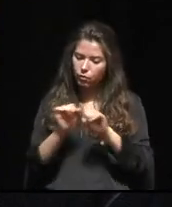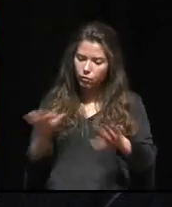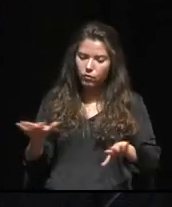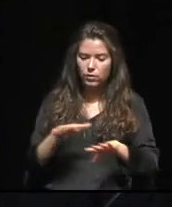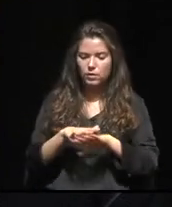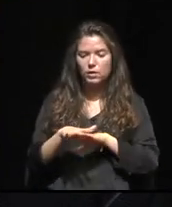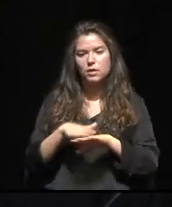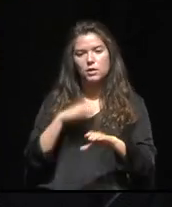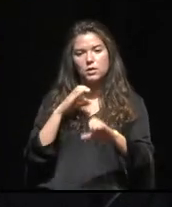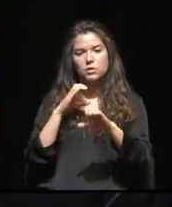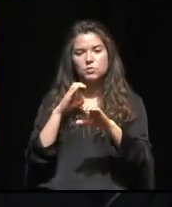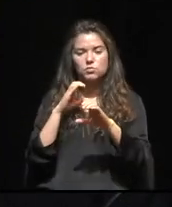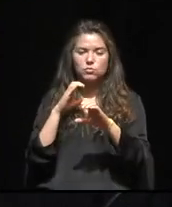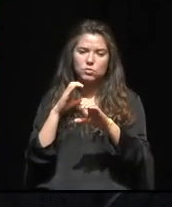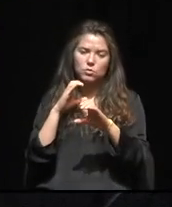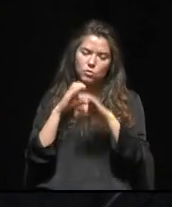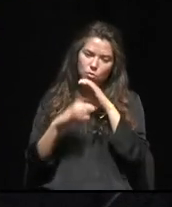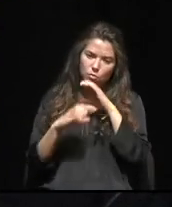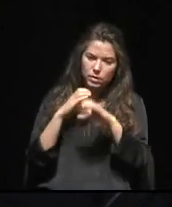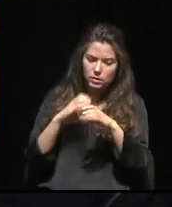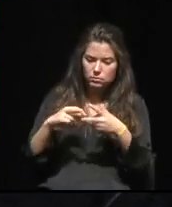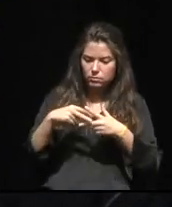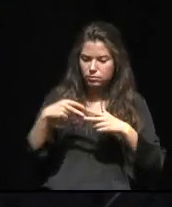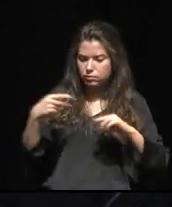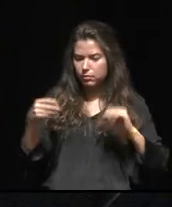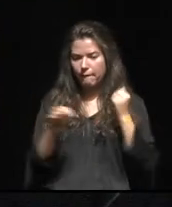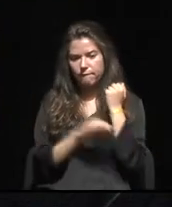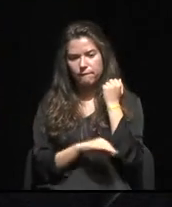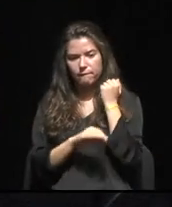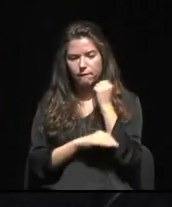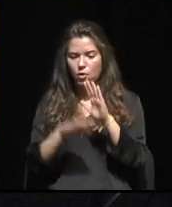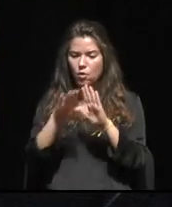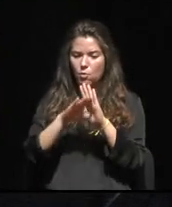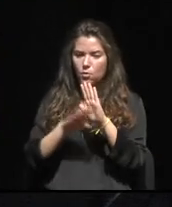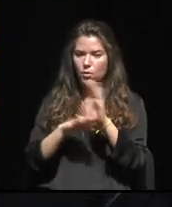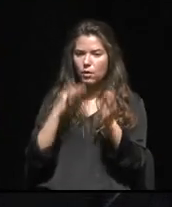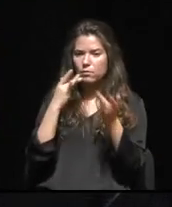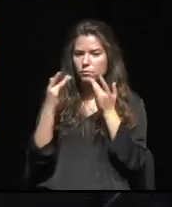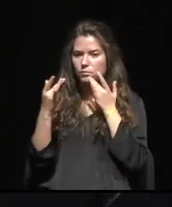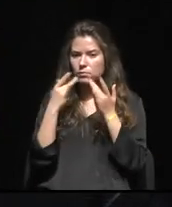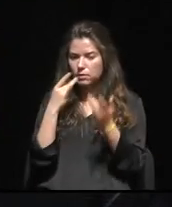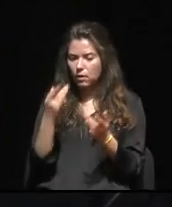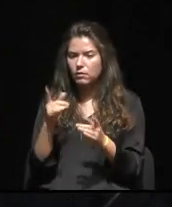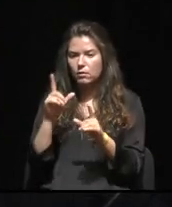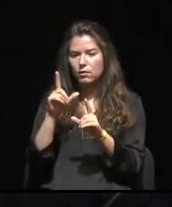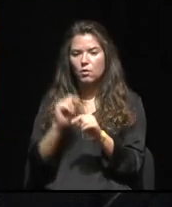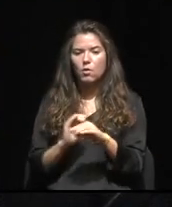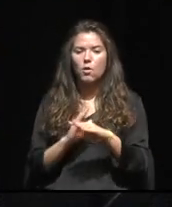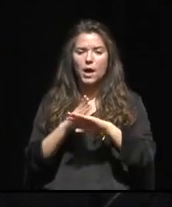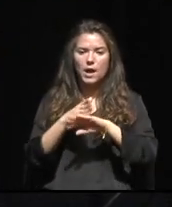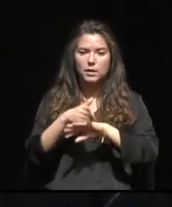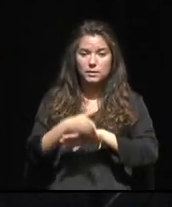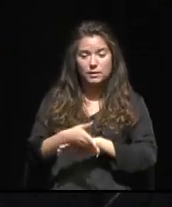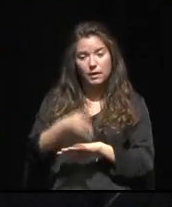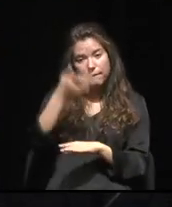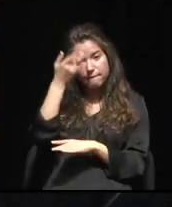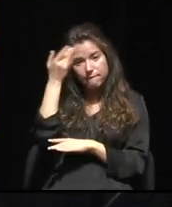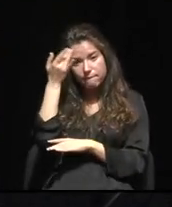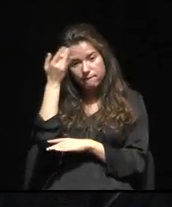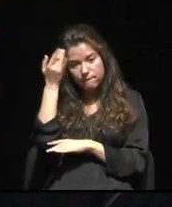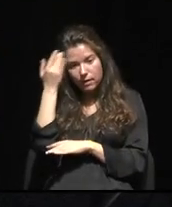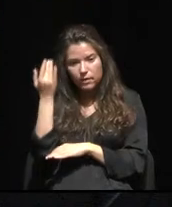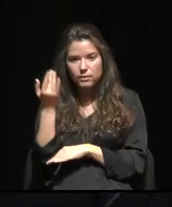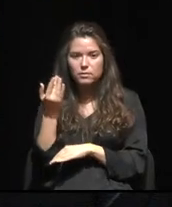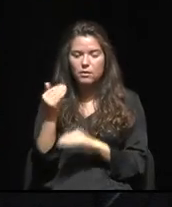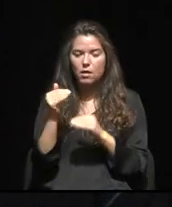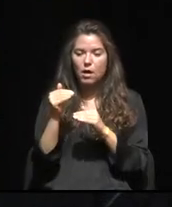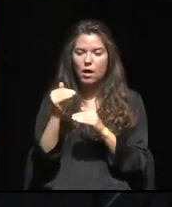de comunicação do município Câmara freguesias os programas dos espetáculos incluindo os com acesso facilitado à aqueles